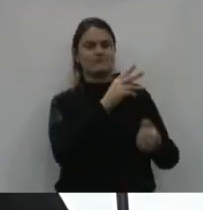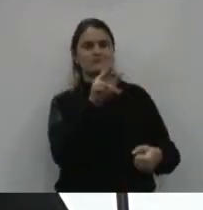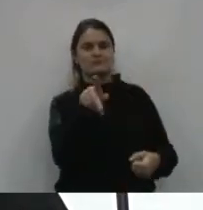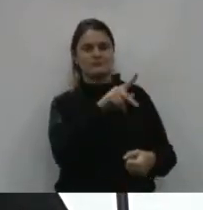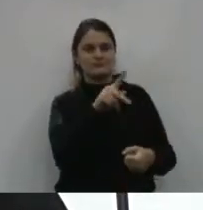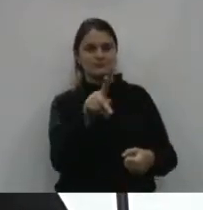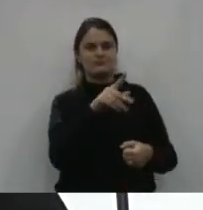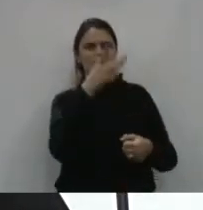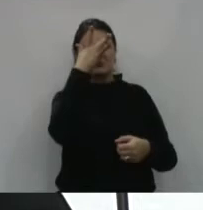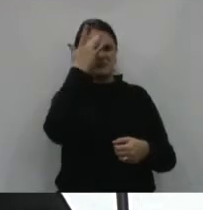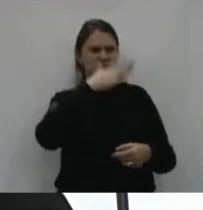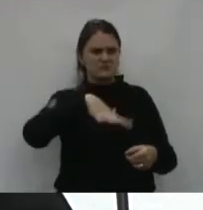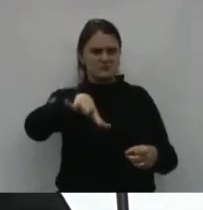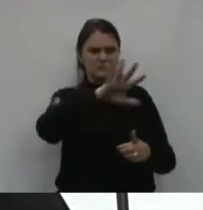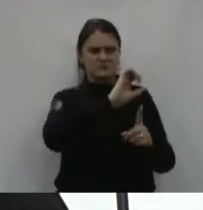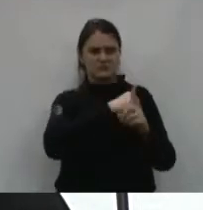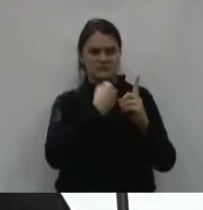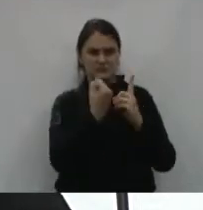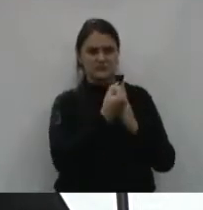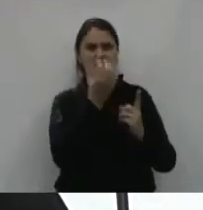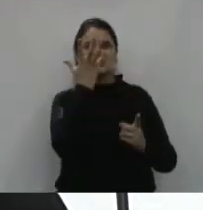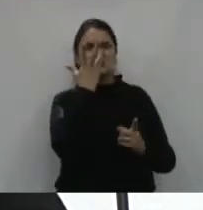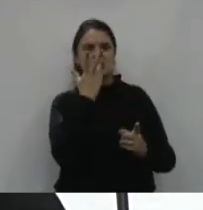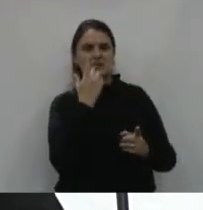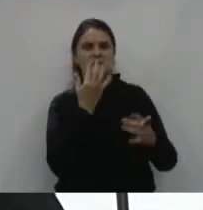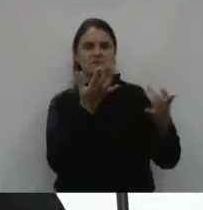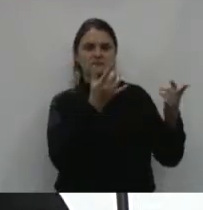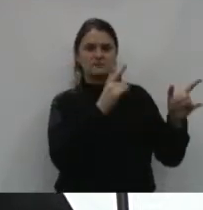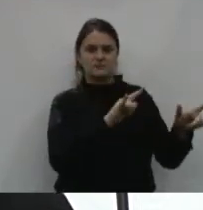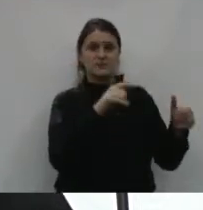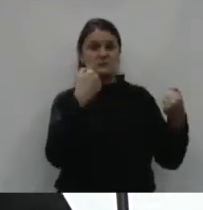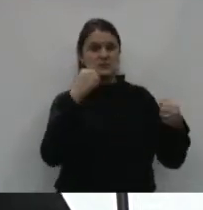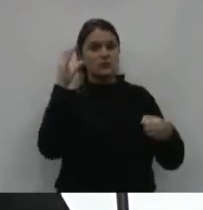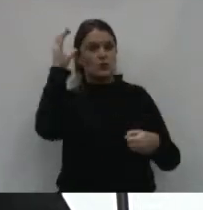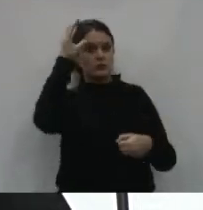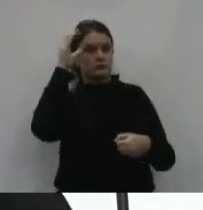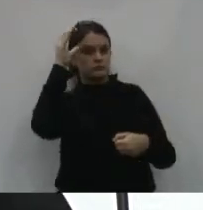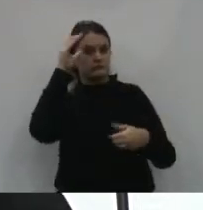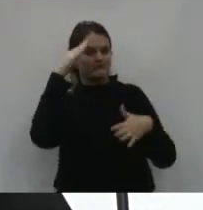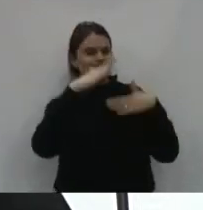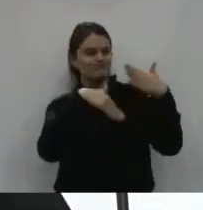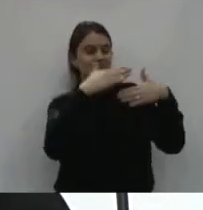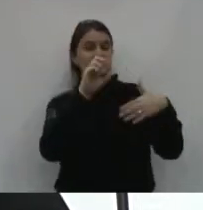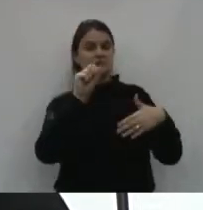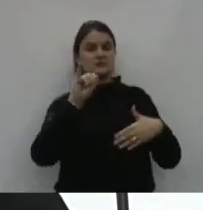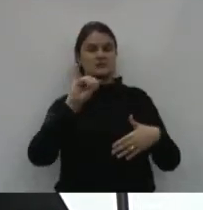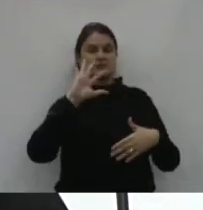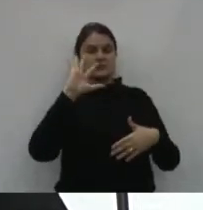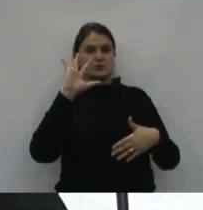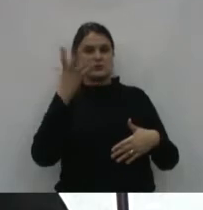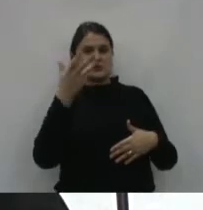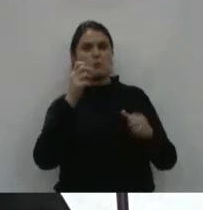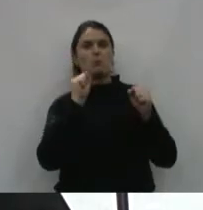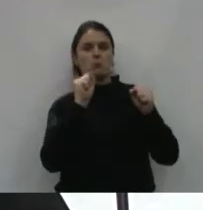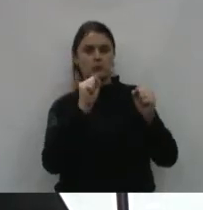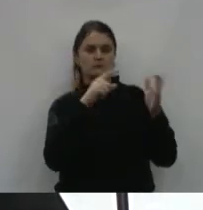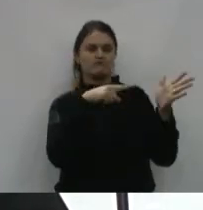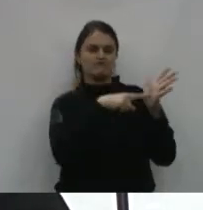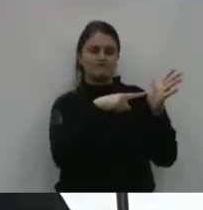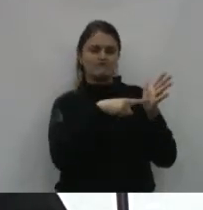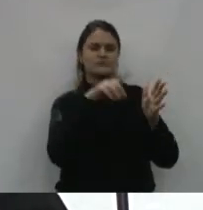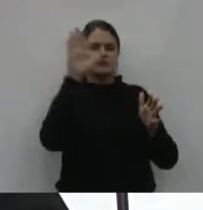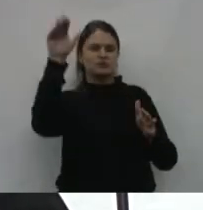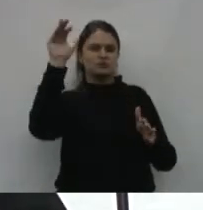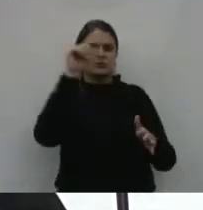professores e em especial das crianças e adolescentes para que sejam alertados para denunciar os comportamentos criminosos